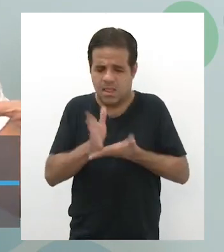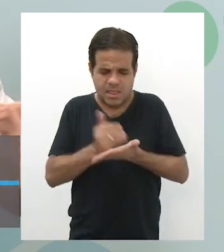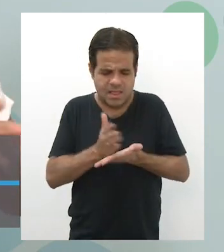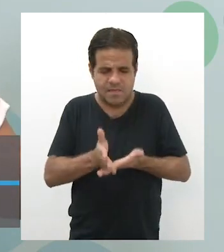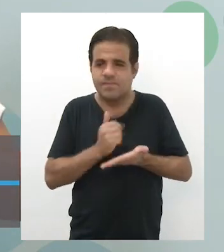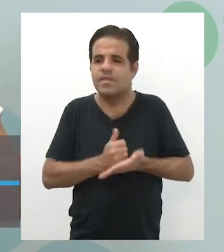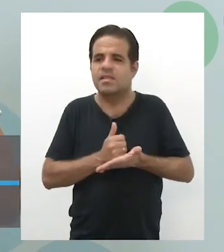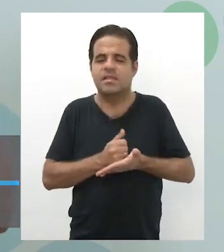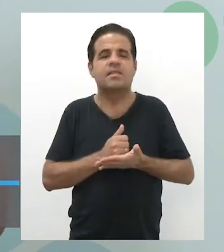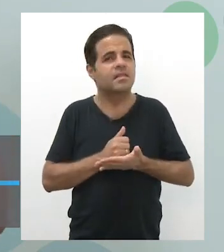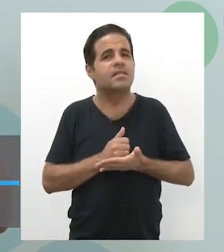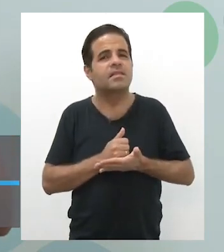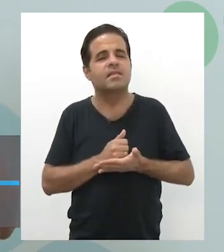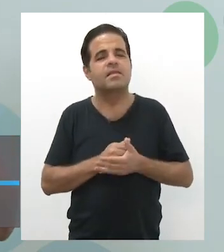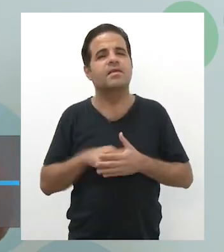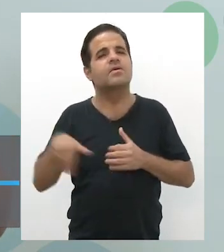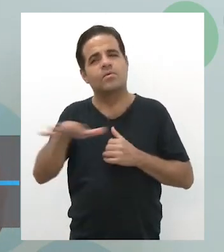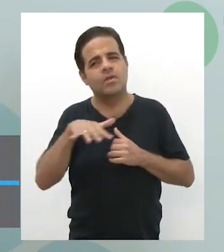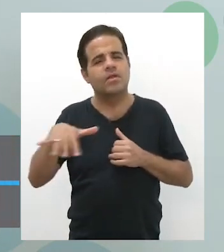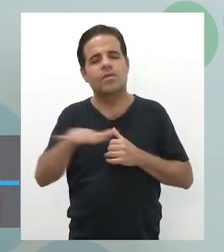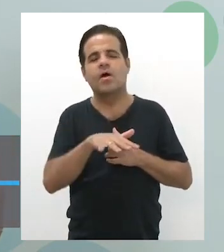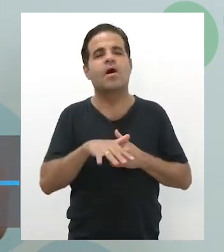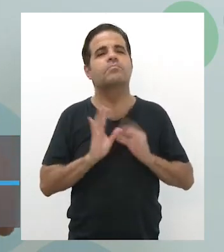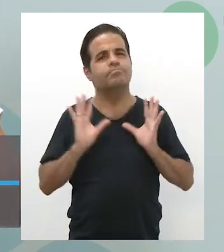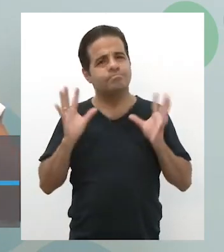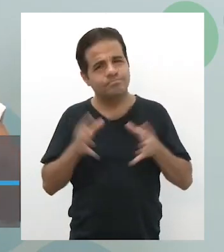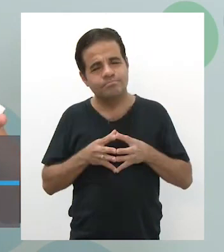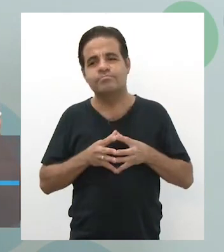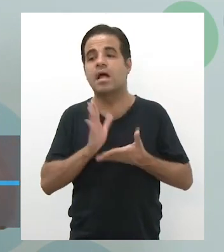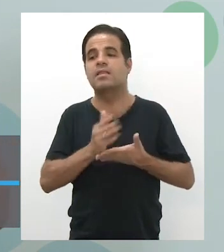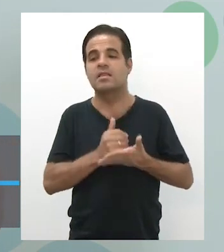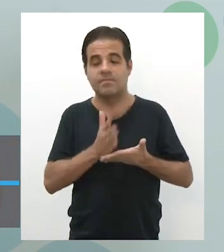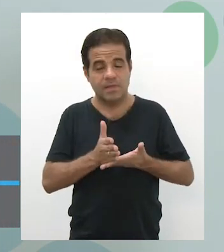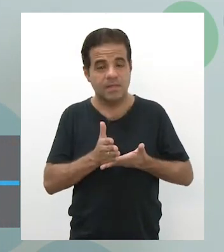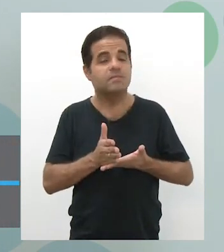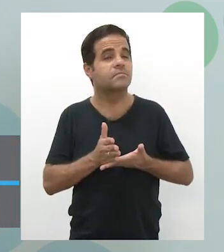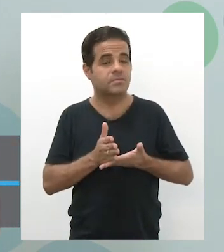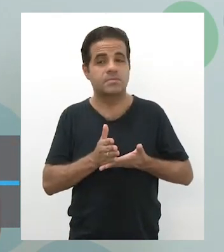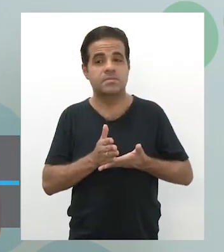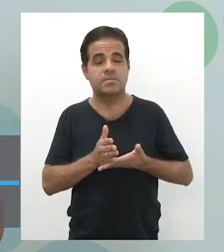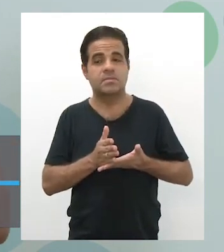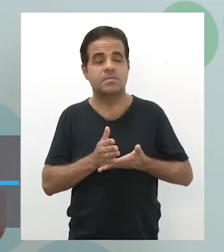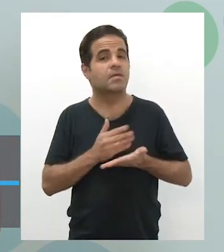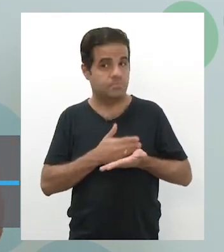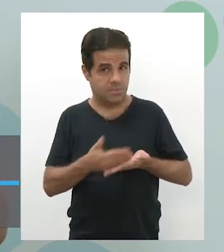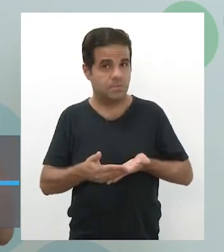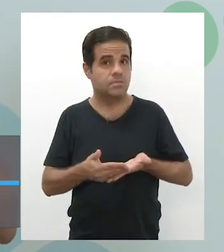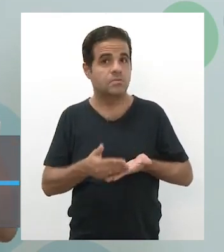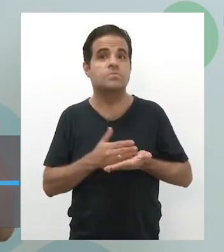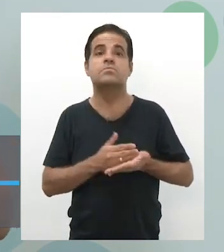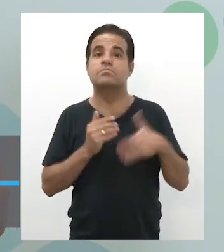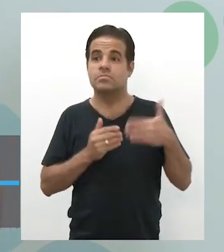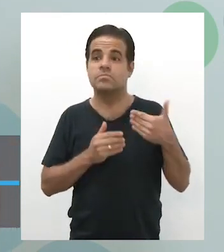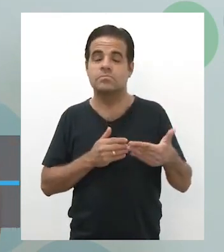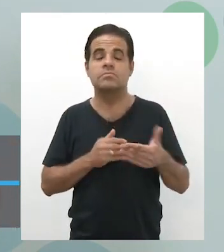dividem ali o território. Então, essas comunidades, elas dividem o território a princípio, no começo aí